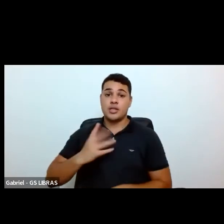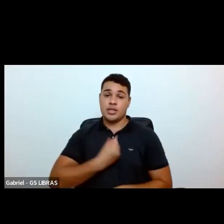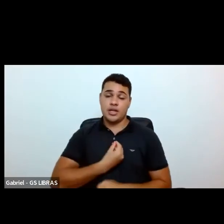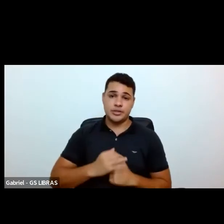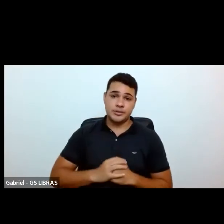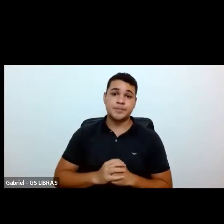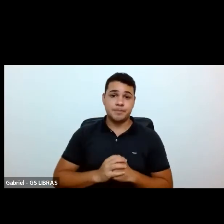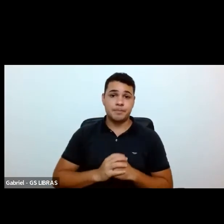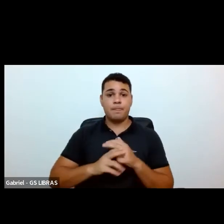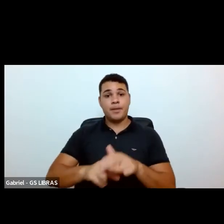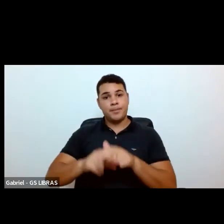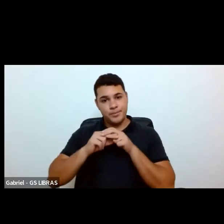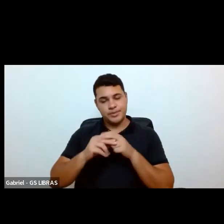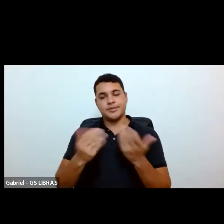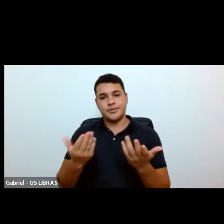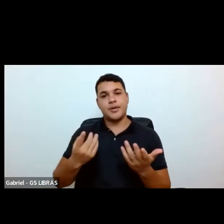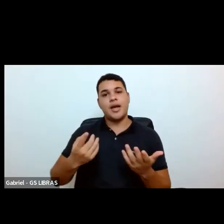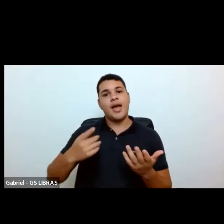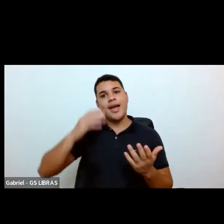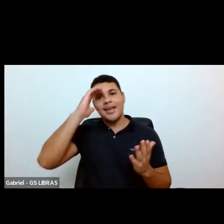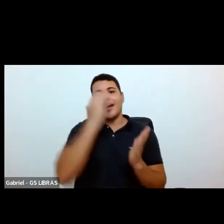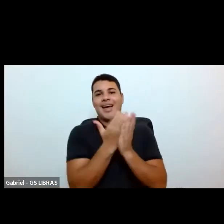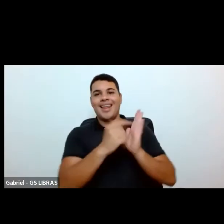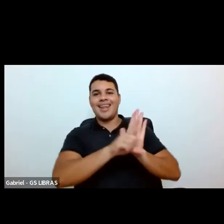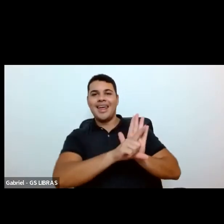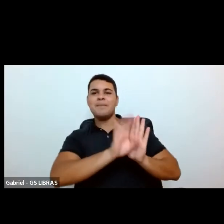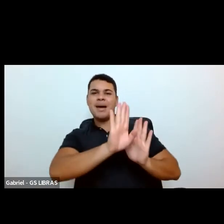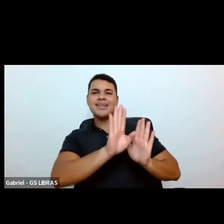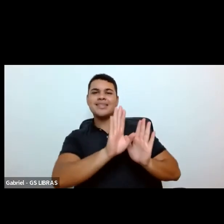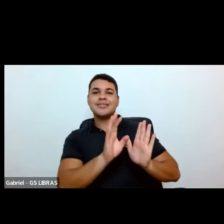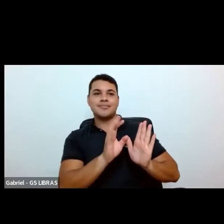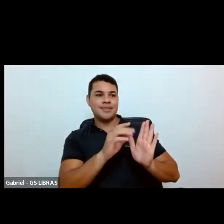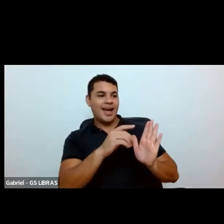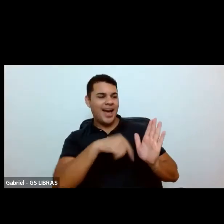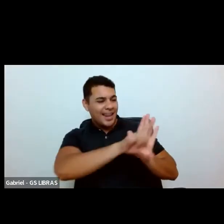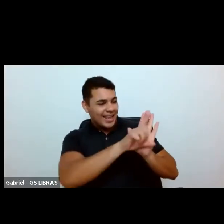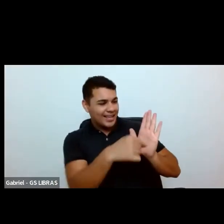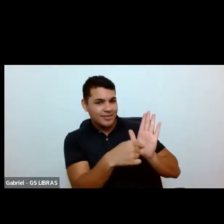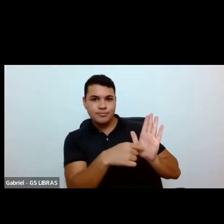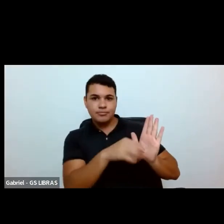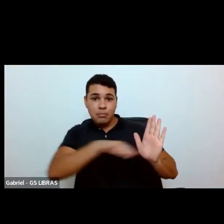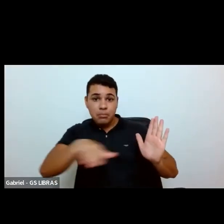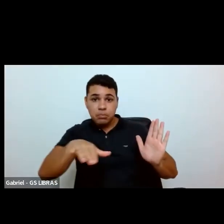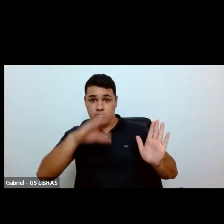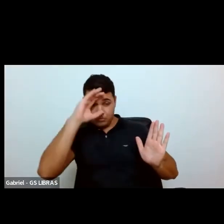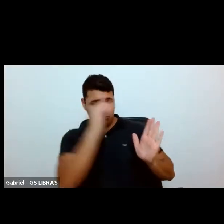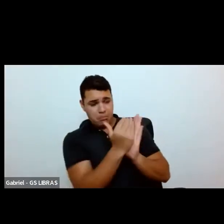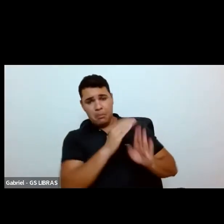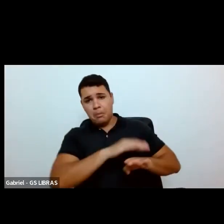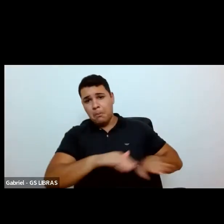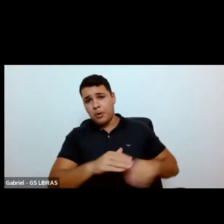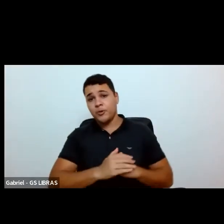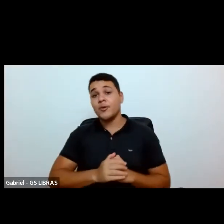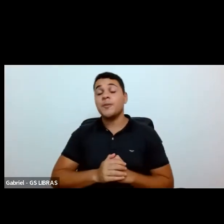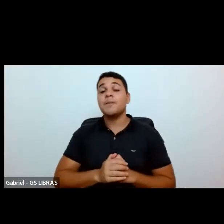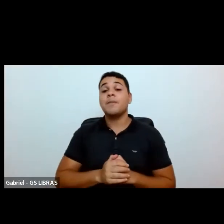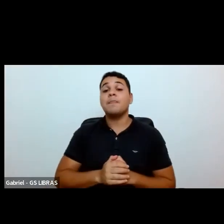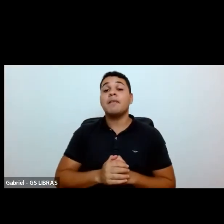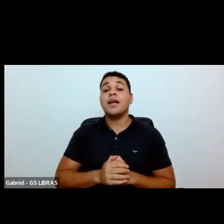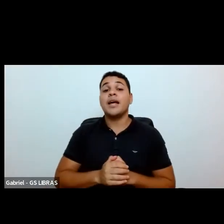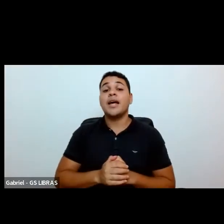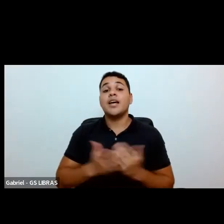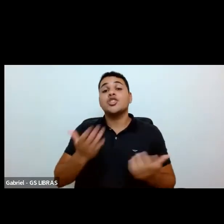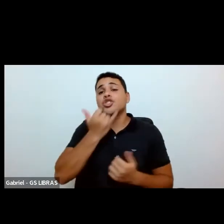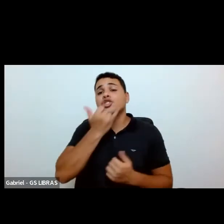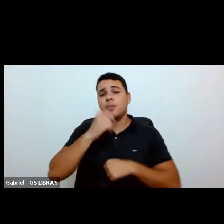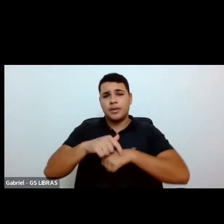que obriga a lei, né? Mas não vão além do que obriga a lei. Enfim, queria agradecer e parabenizar o evento, desculpa aí a fala meio dispersa,